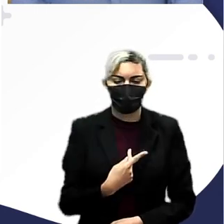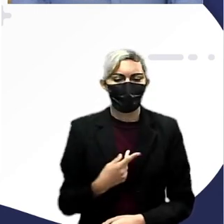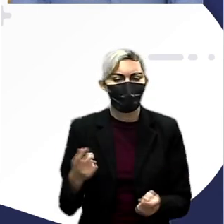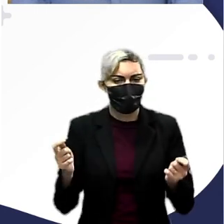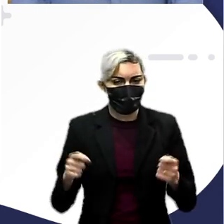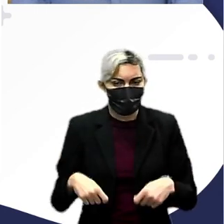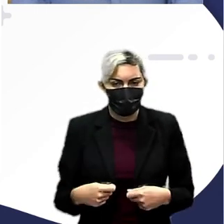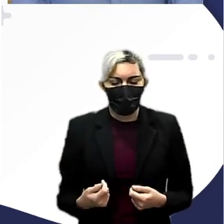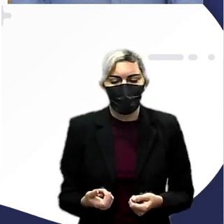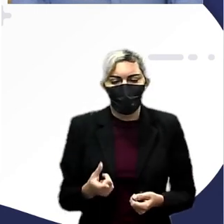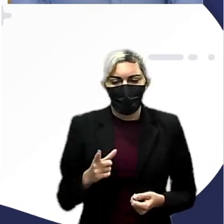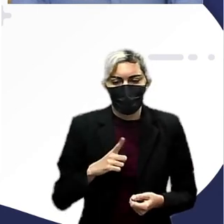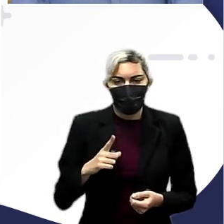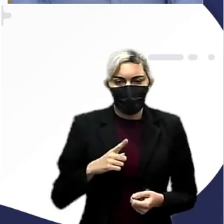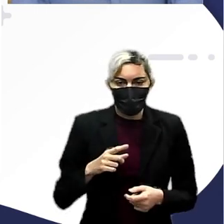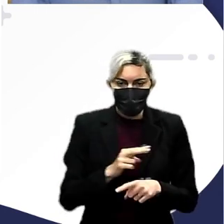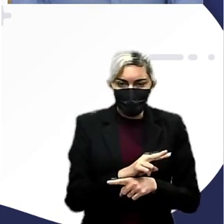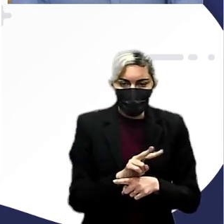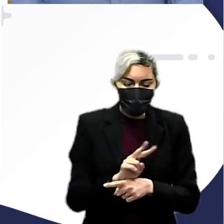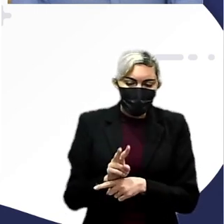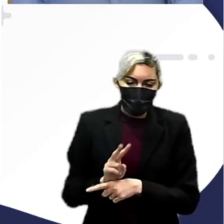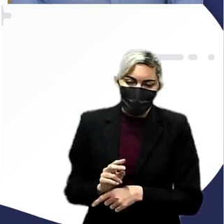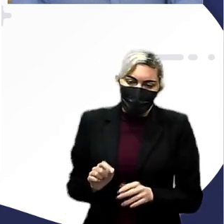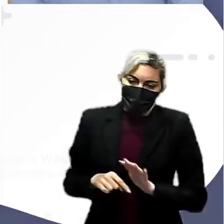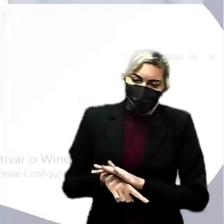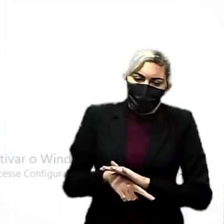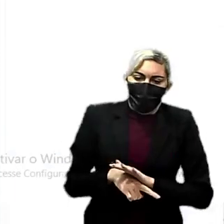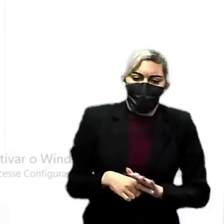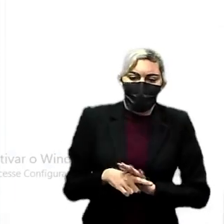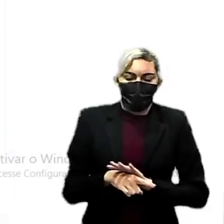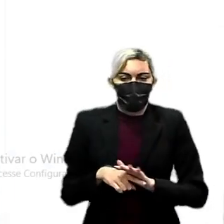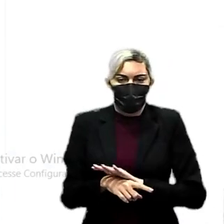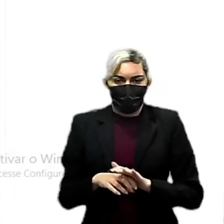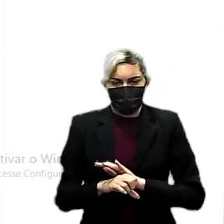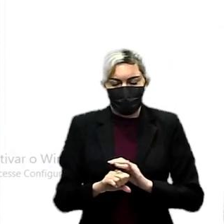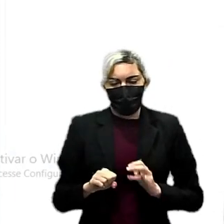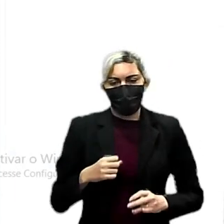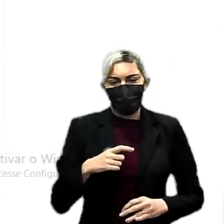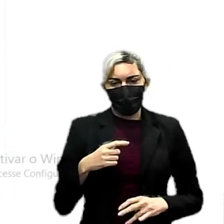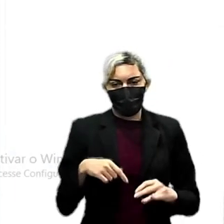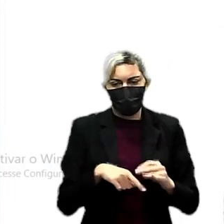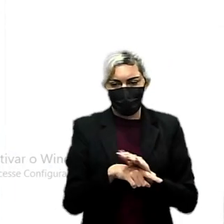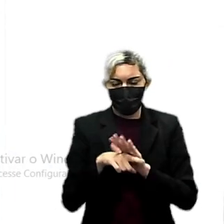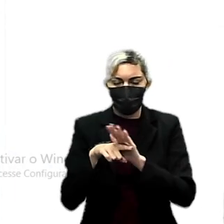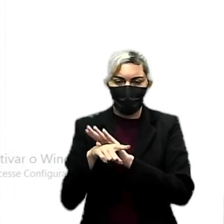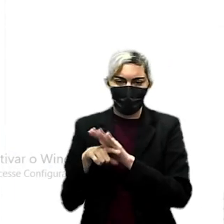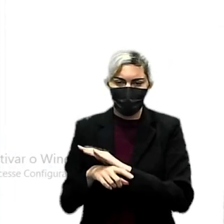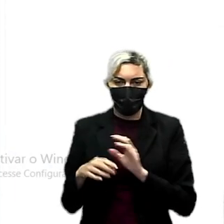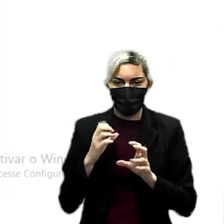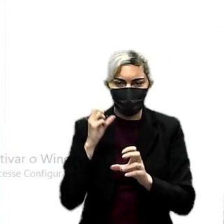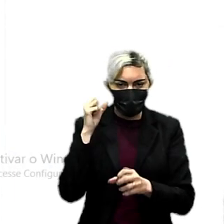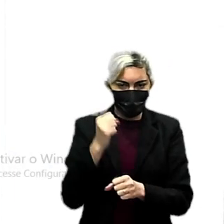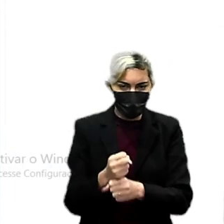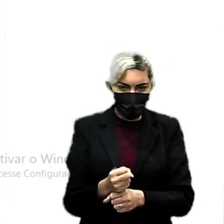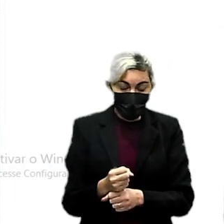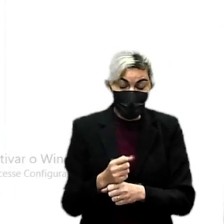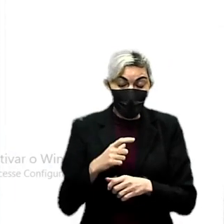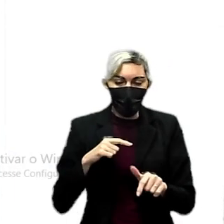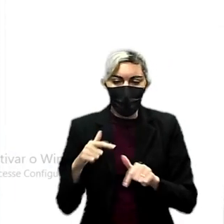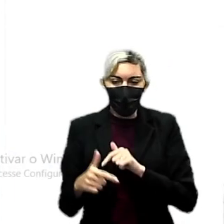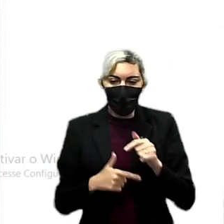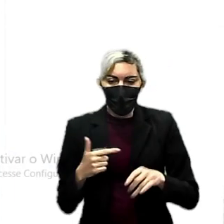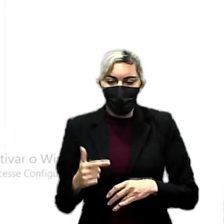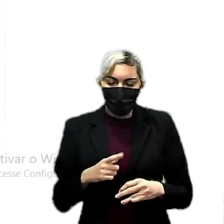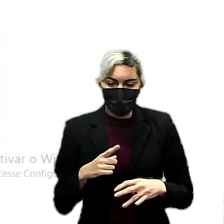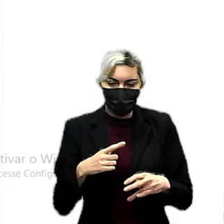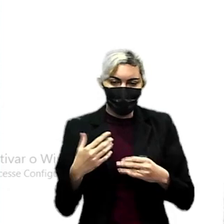né? A supervisão, né, versus a sobrevisão, ou seja, a supervisão é você trabalhar de